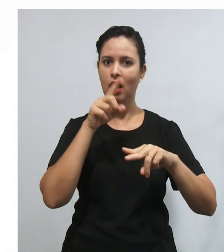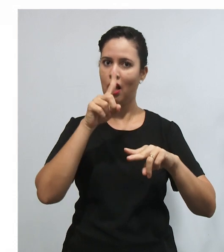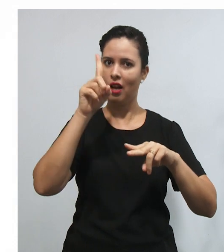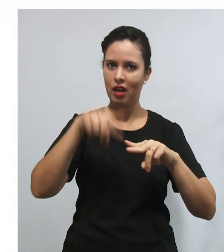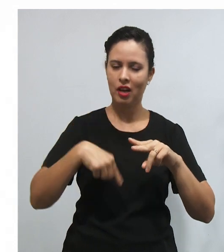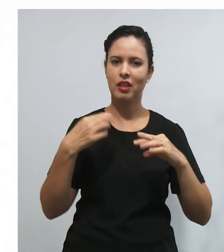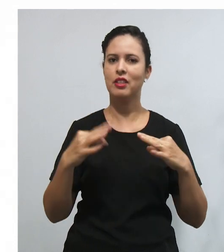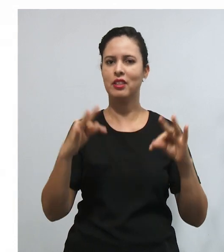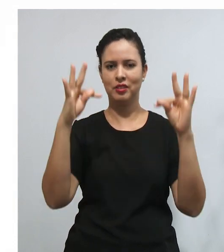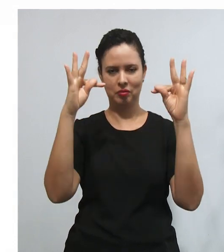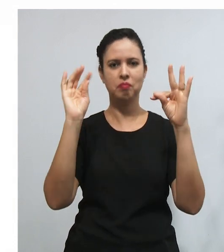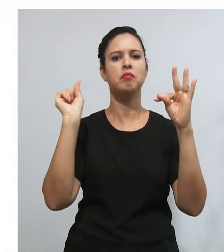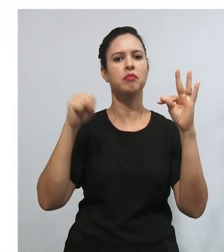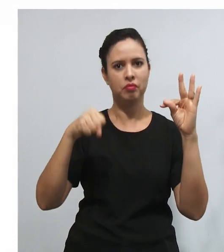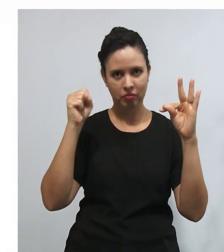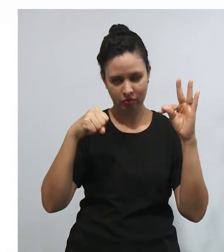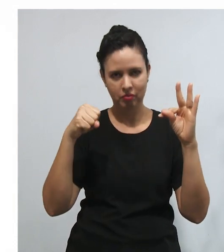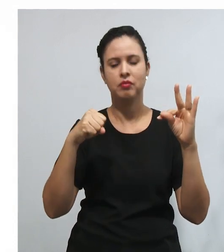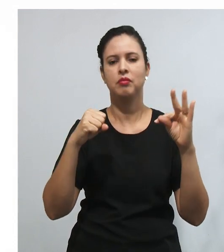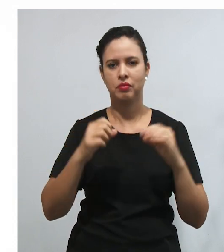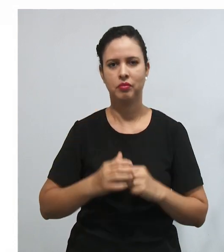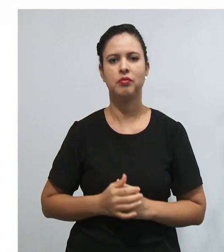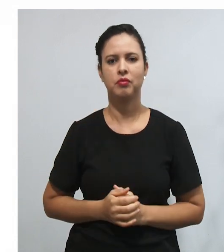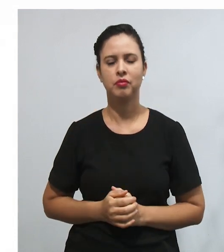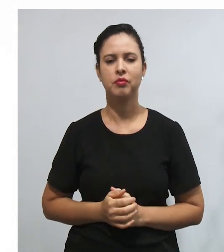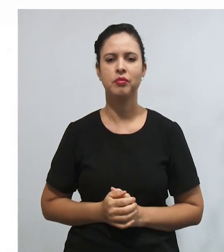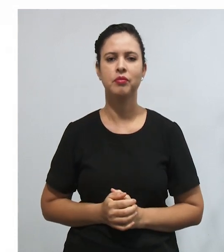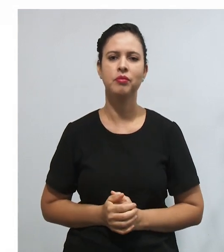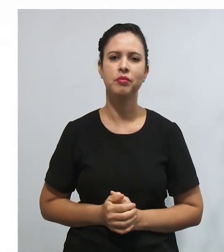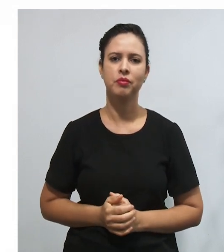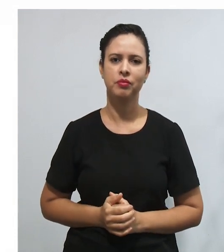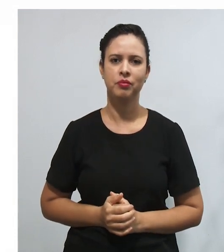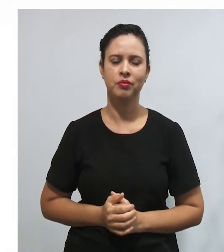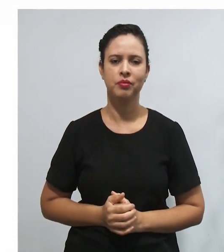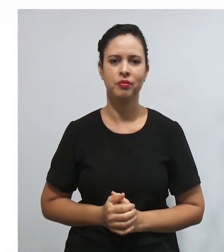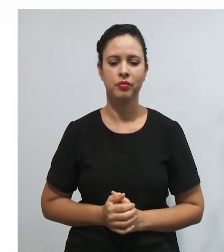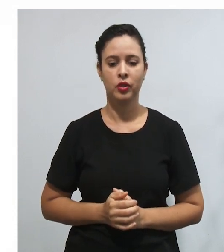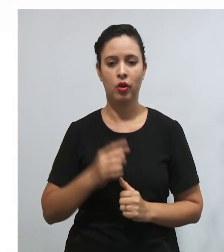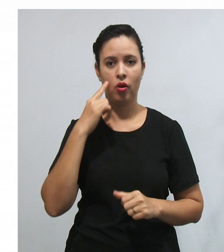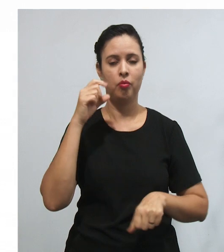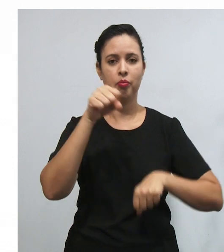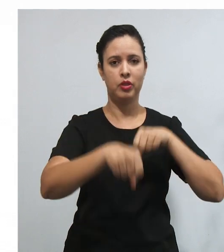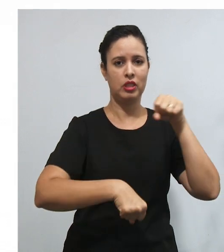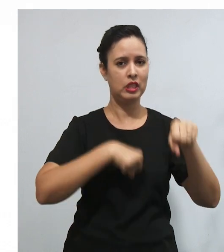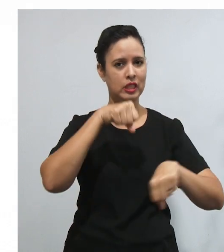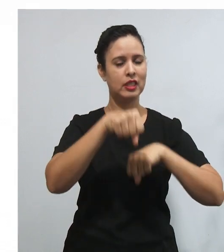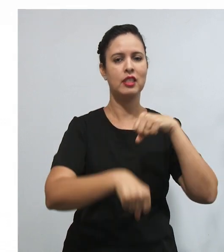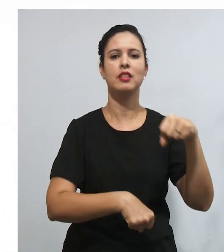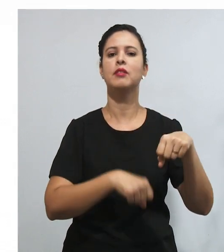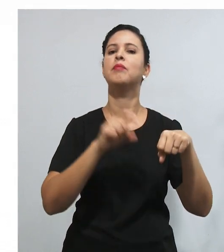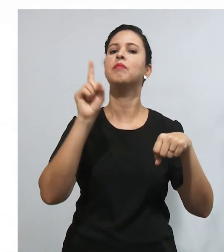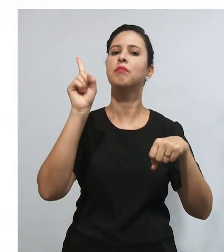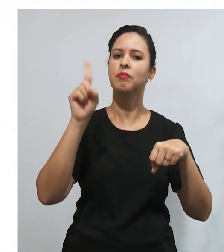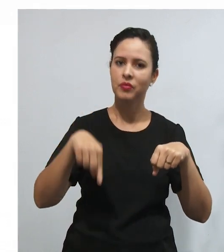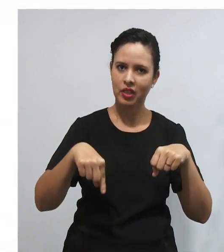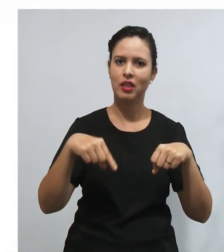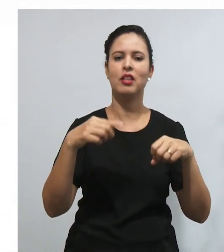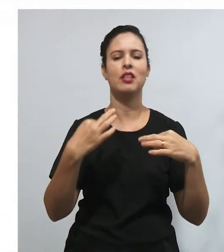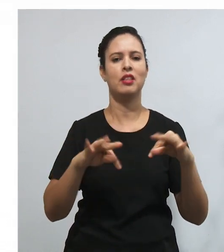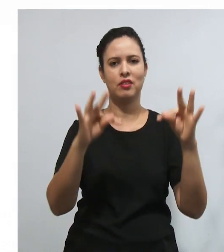cadeira, acredite, ela é uma tecnologia. O que mais que a gente tem aqui? Uma bicicleta, ela também é uma